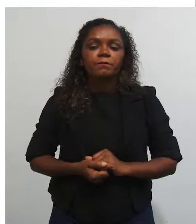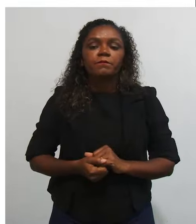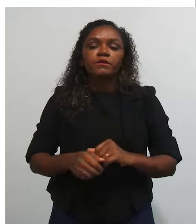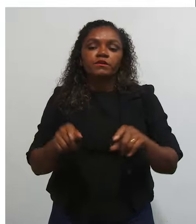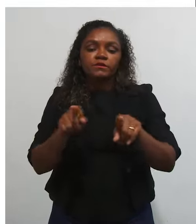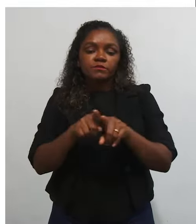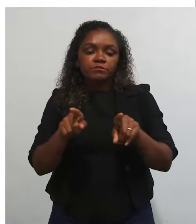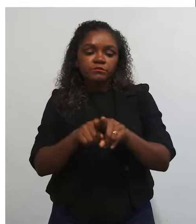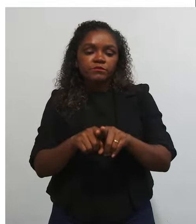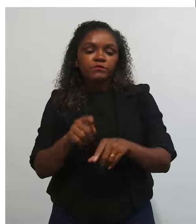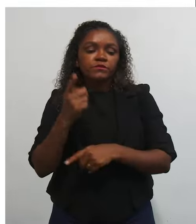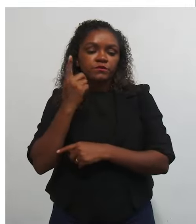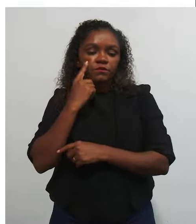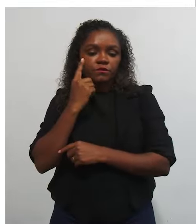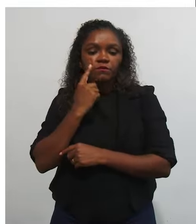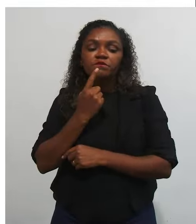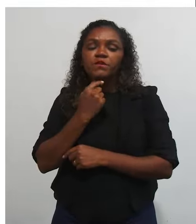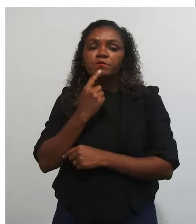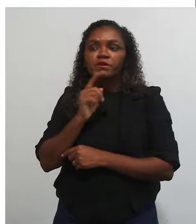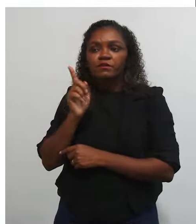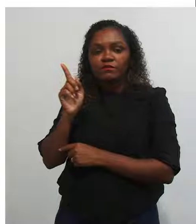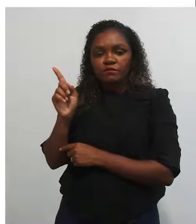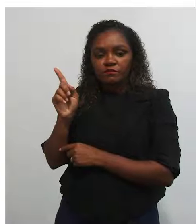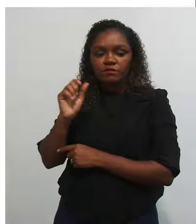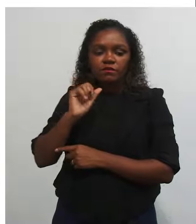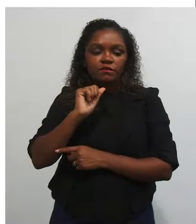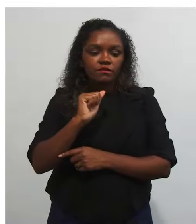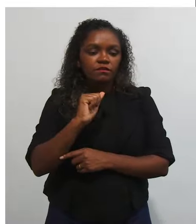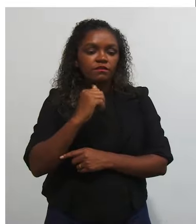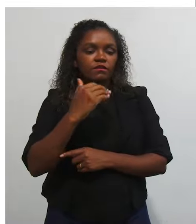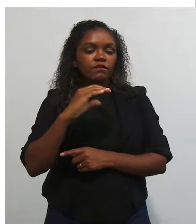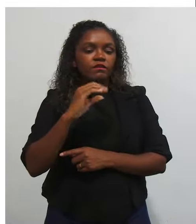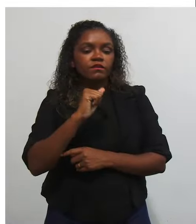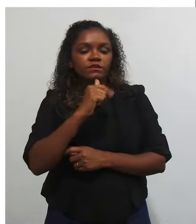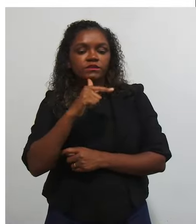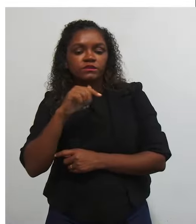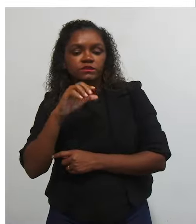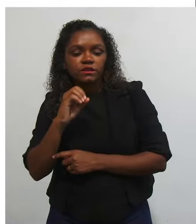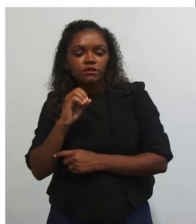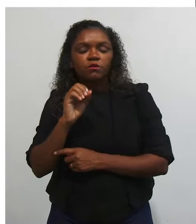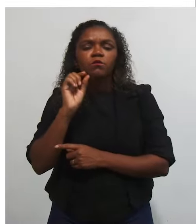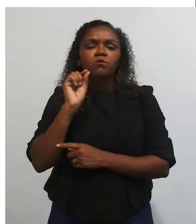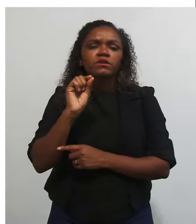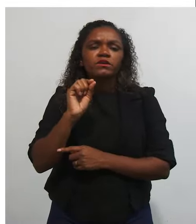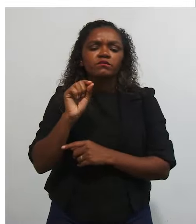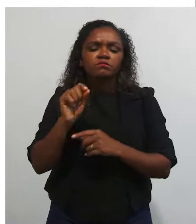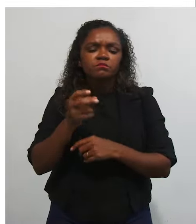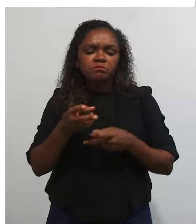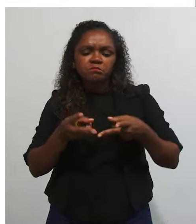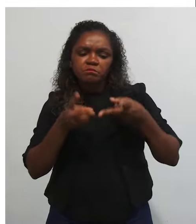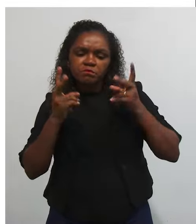A ação. Essa ação aqui, pelo código 2, a gente identifica que é uma